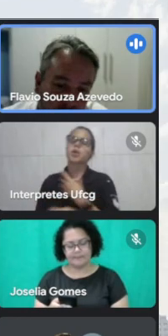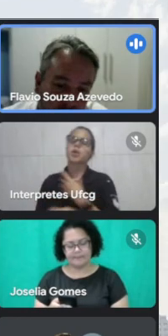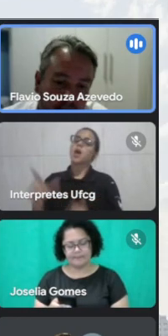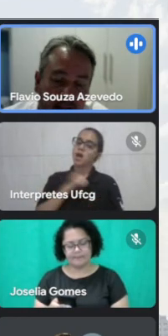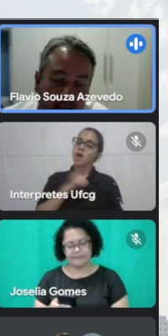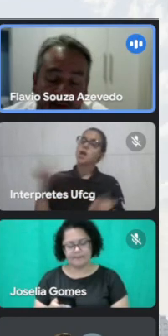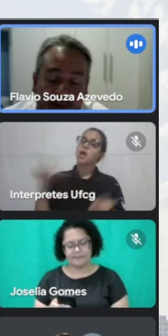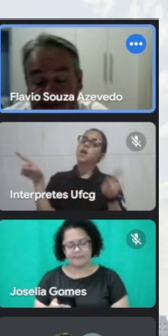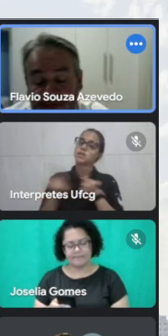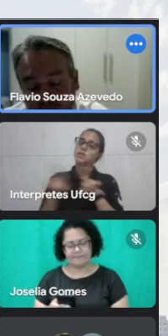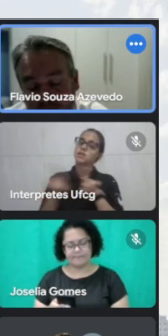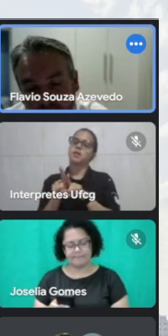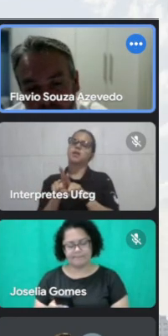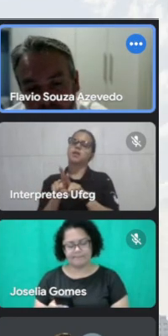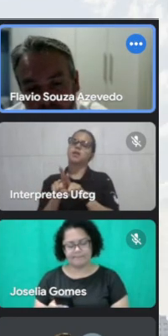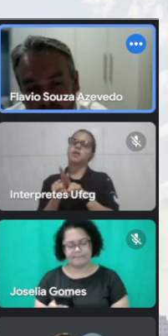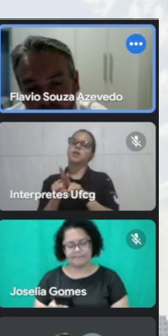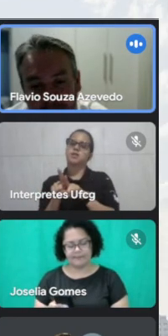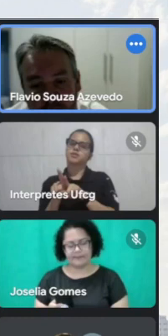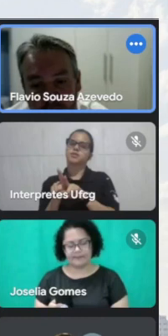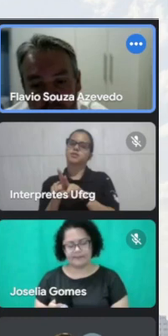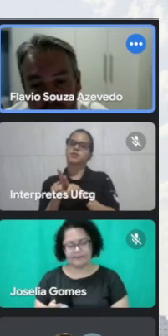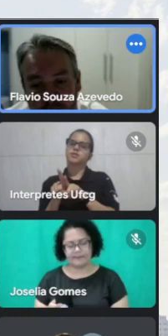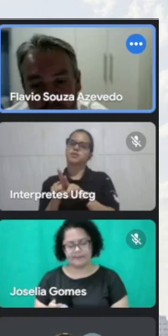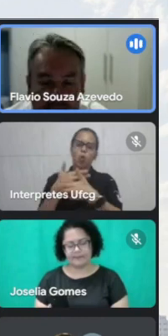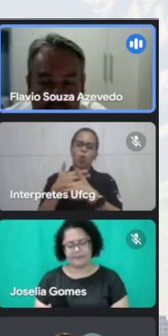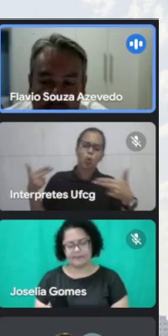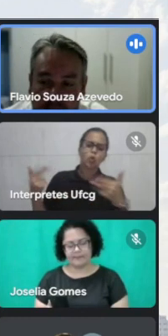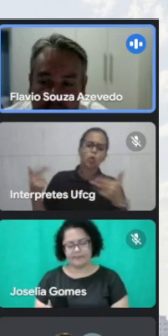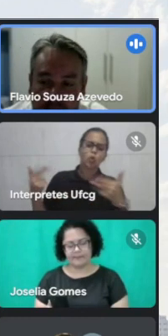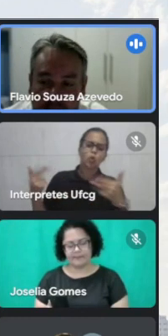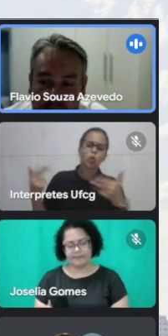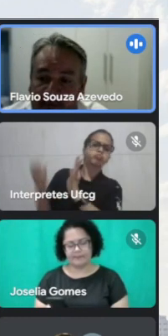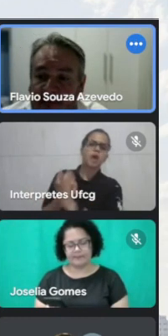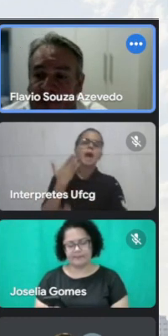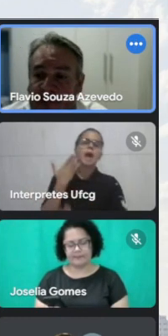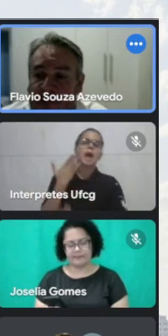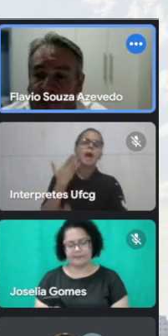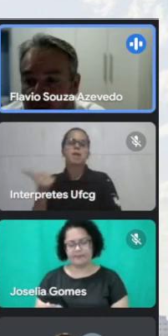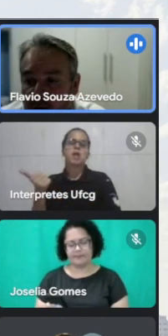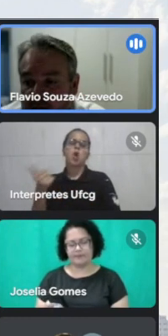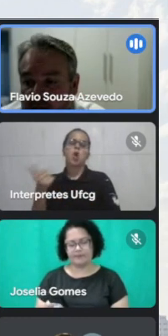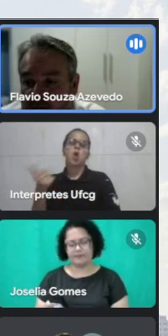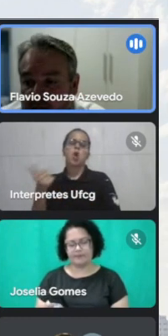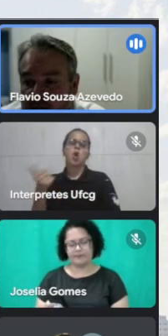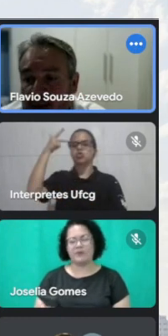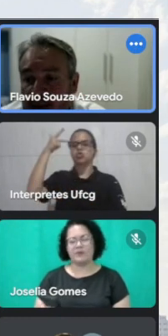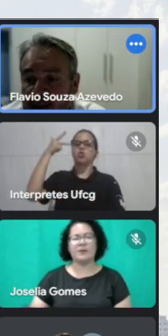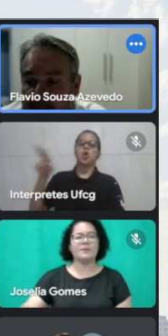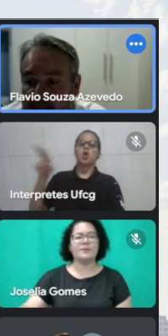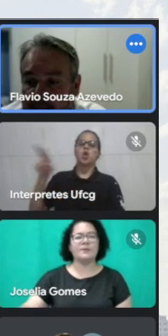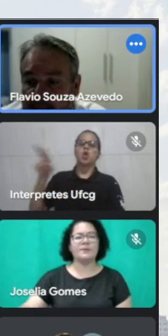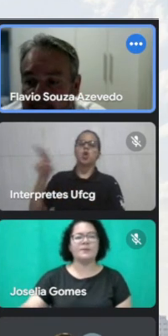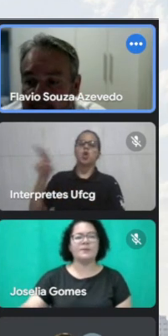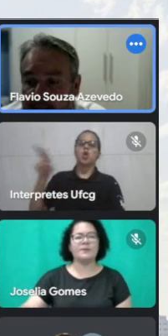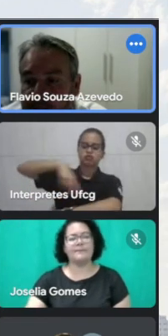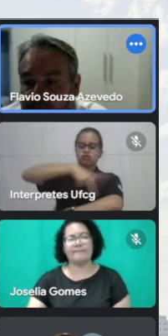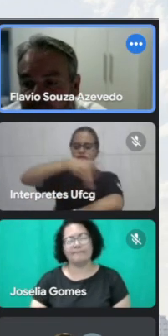para facilitar aí, a mobilidade nessa região, e realmente